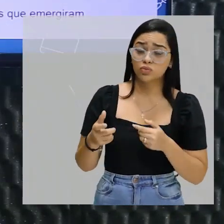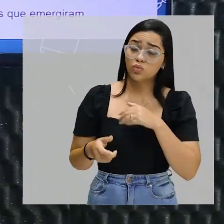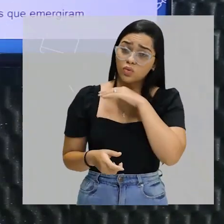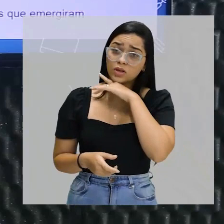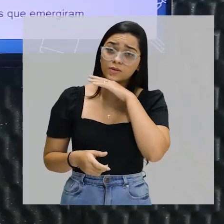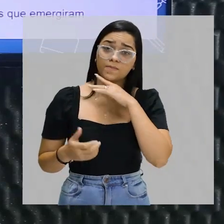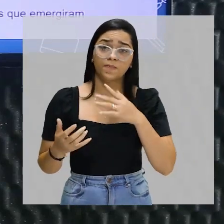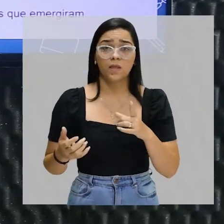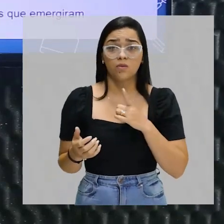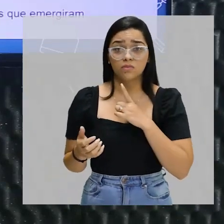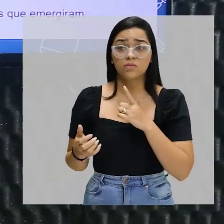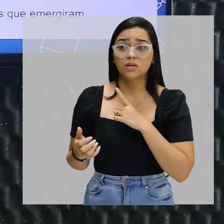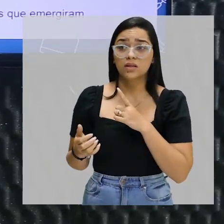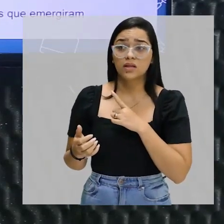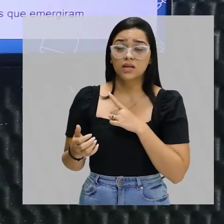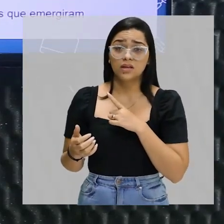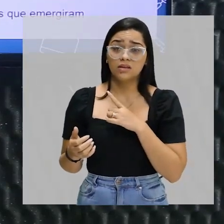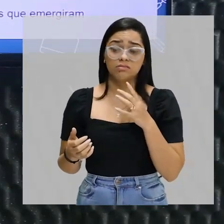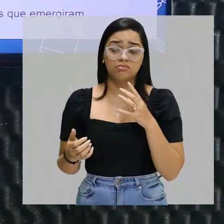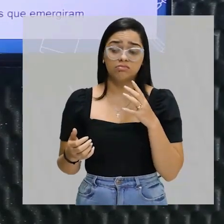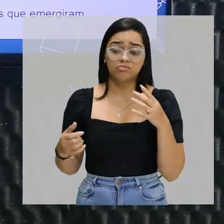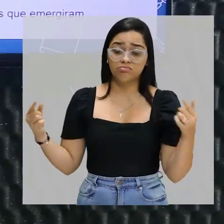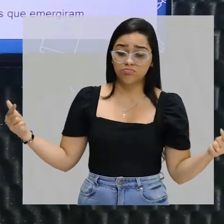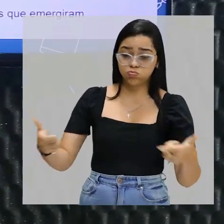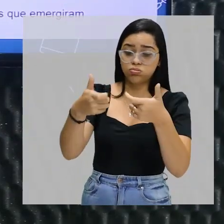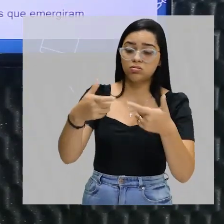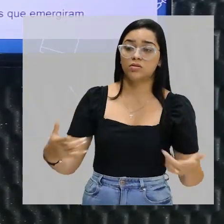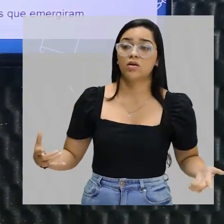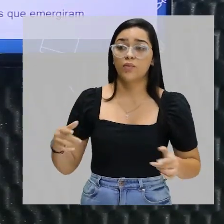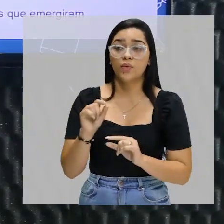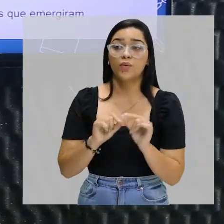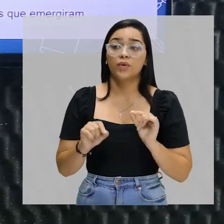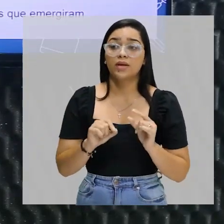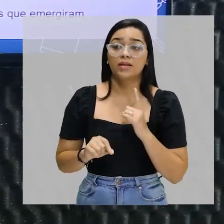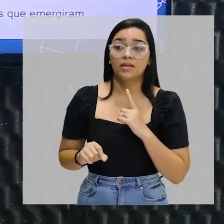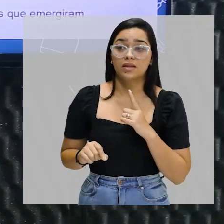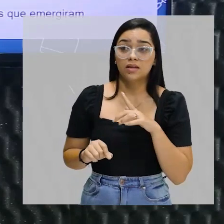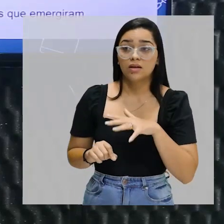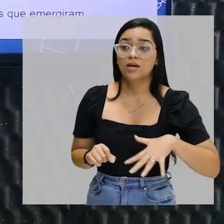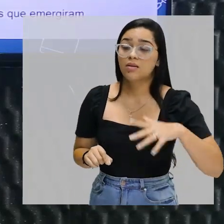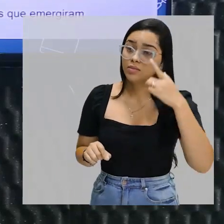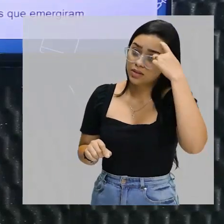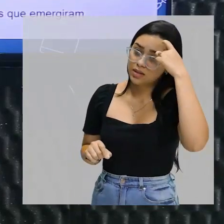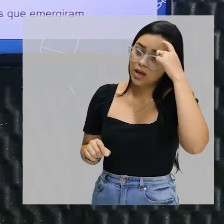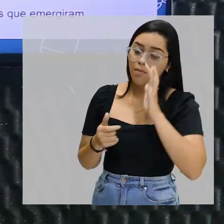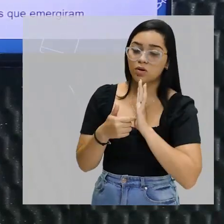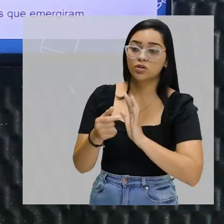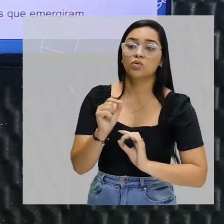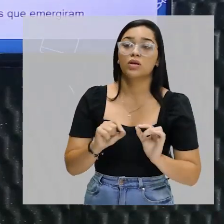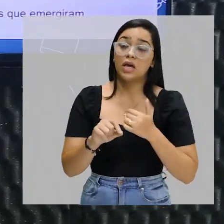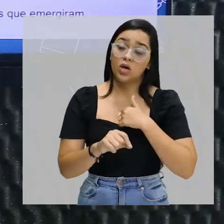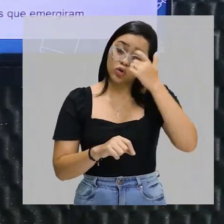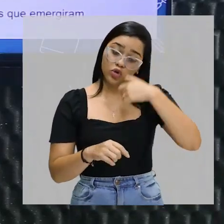então entrar em conflito direto era muito arriscado então era uma forma de a forma de duelar era no campo da ideia mostrando que